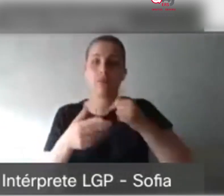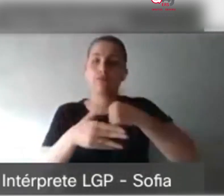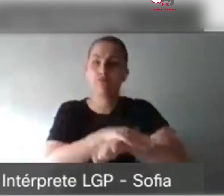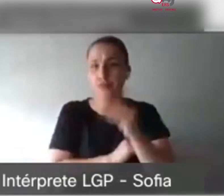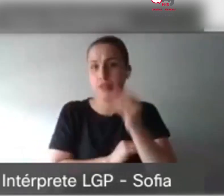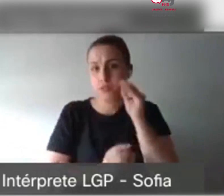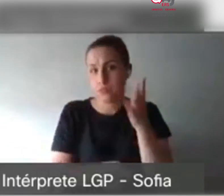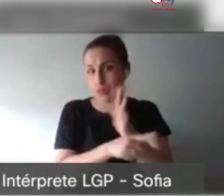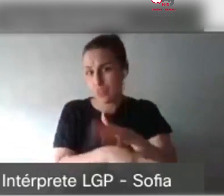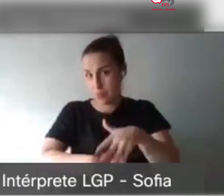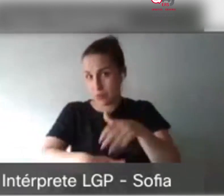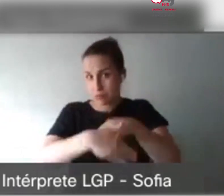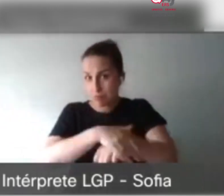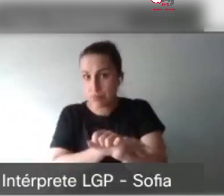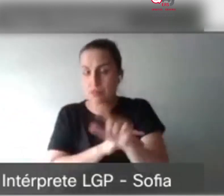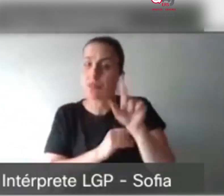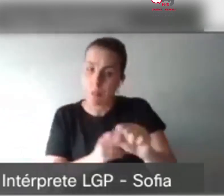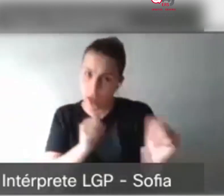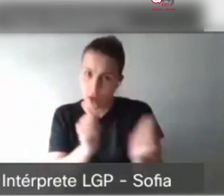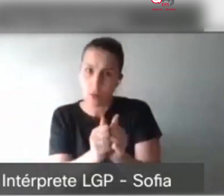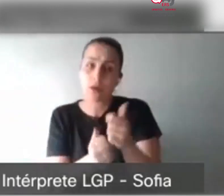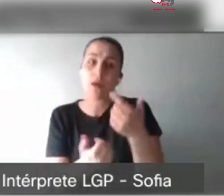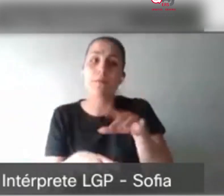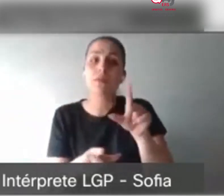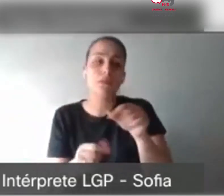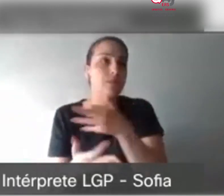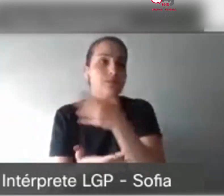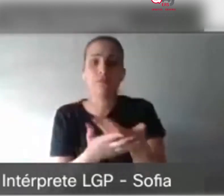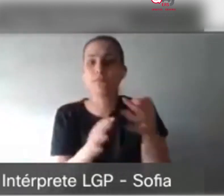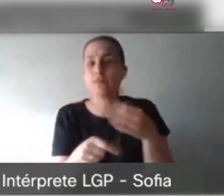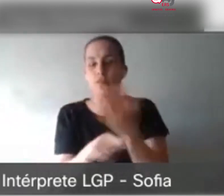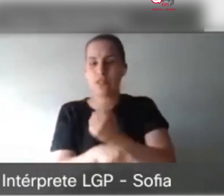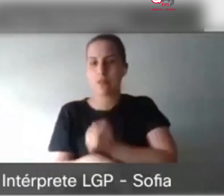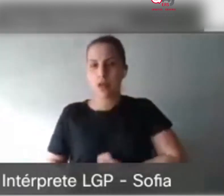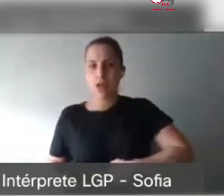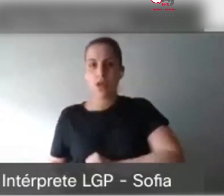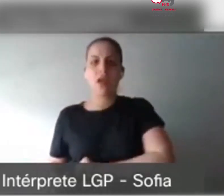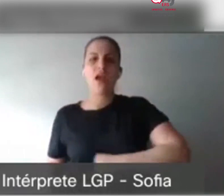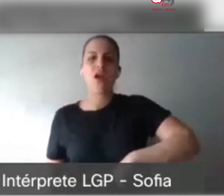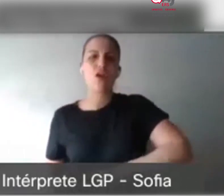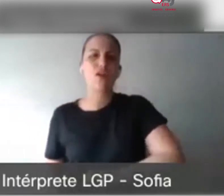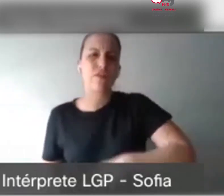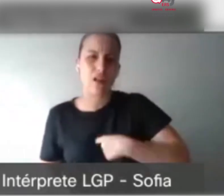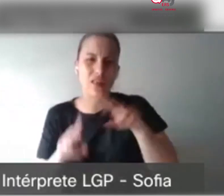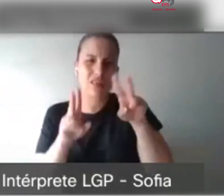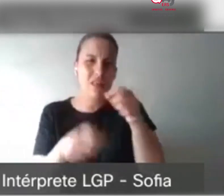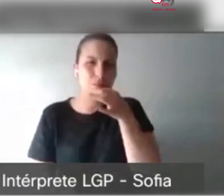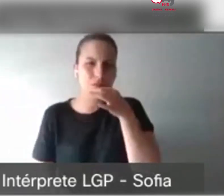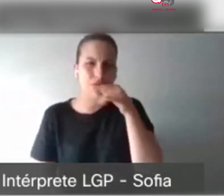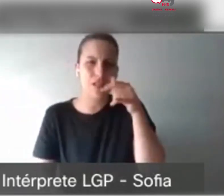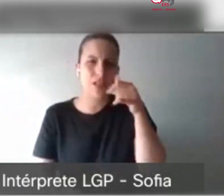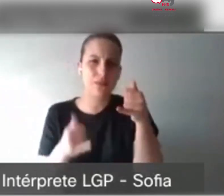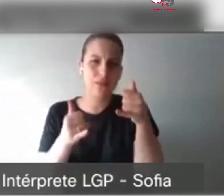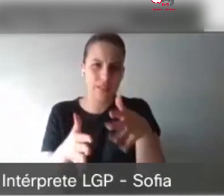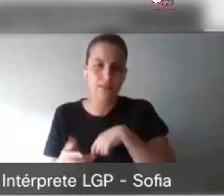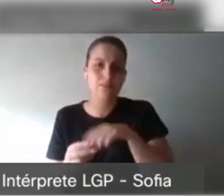dito, no caso da obstetrícia, mas até ao longo do processo. Por exemplo, nas ecografias, e foi um tema que nós discutimos logo de início, sobre se devíamos